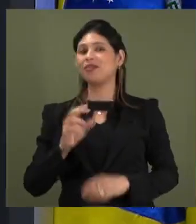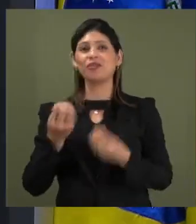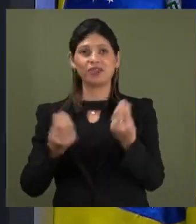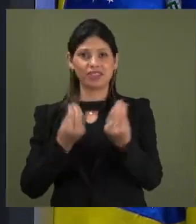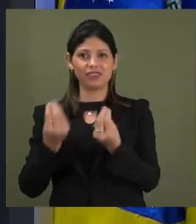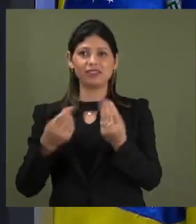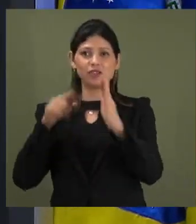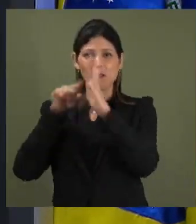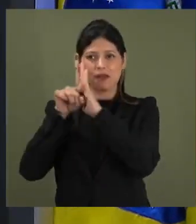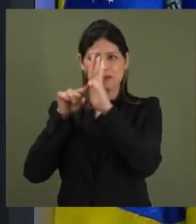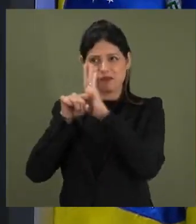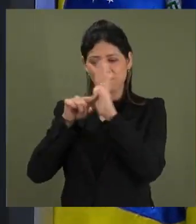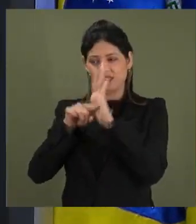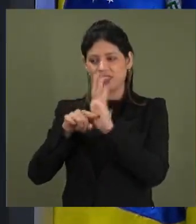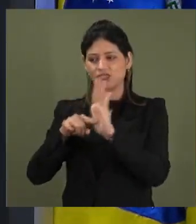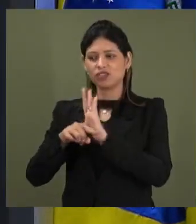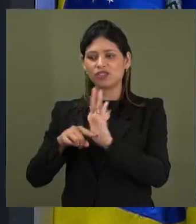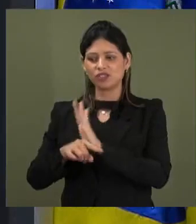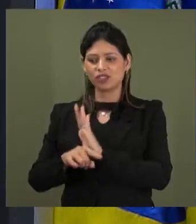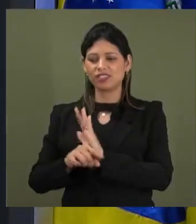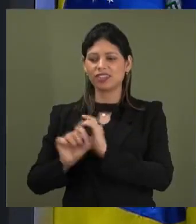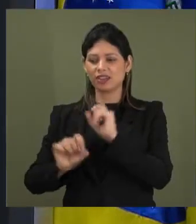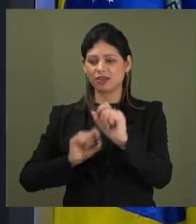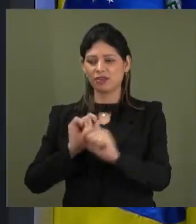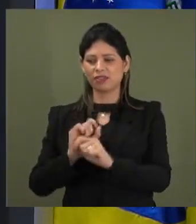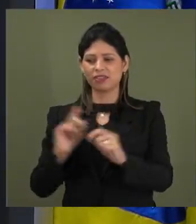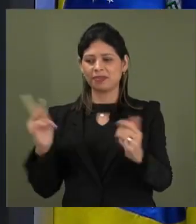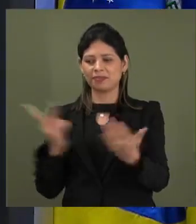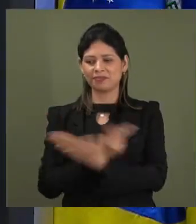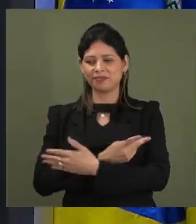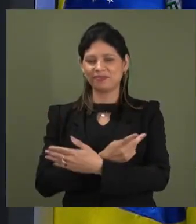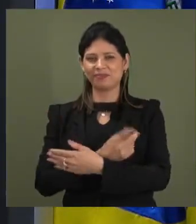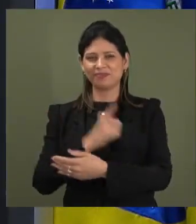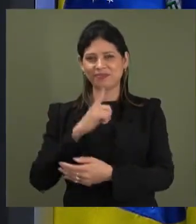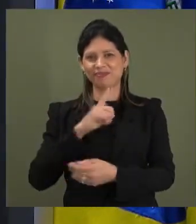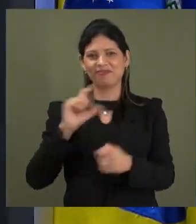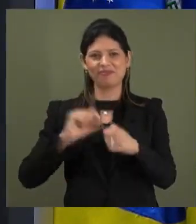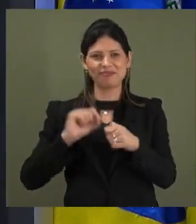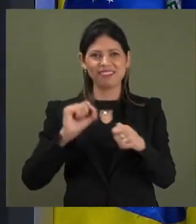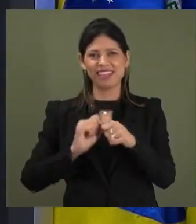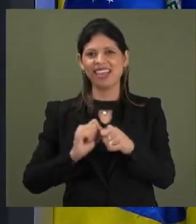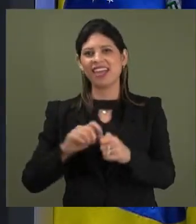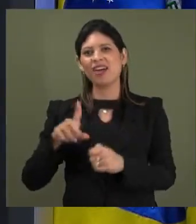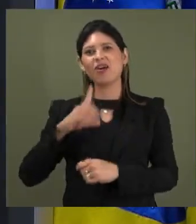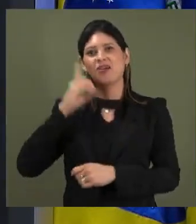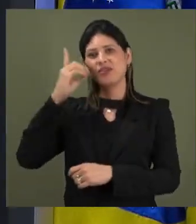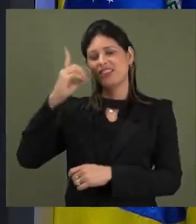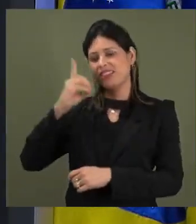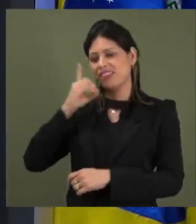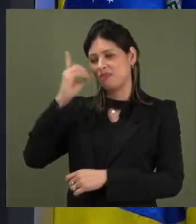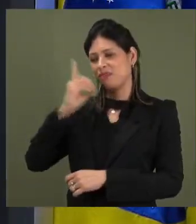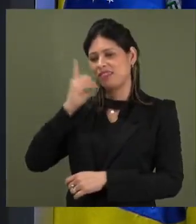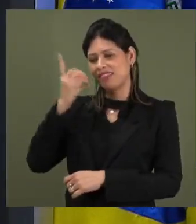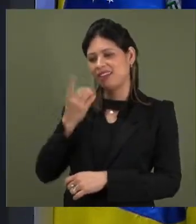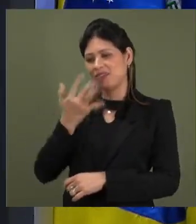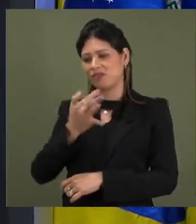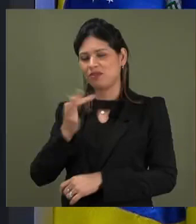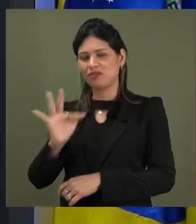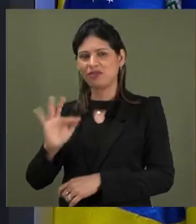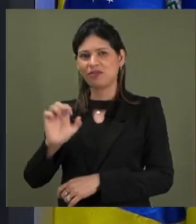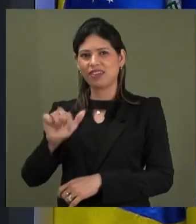a intermediação feita supostamente feita pelo deputado Fernando Santana junto